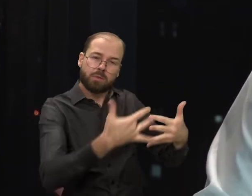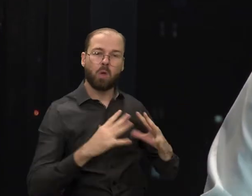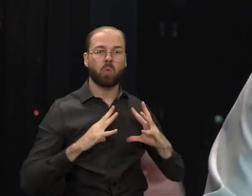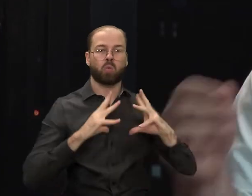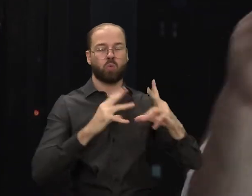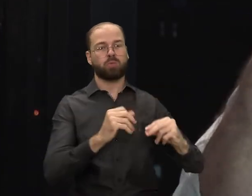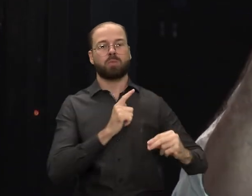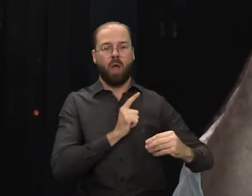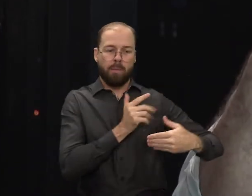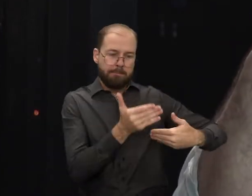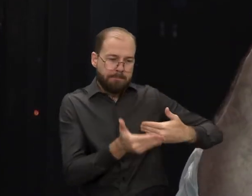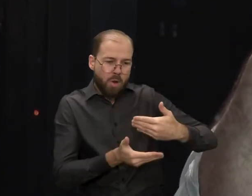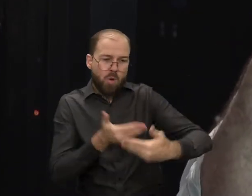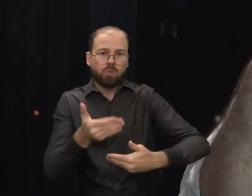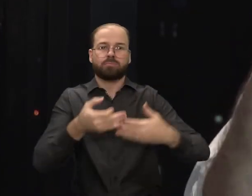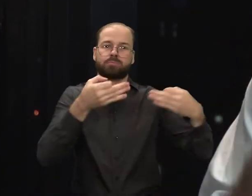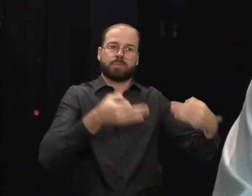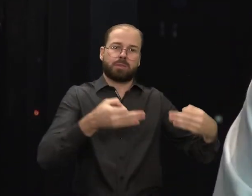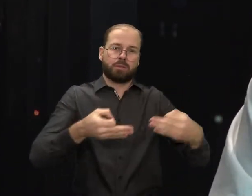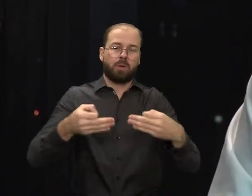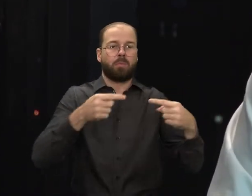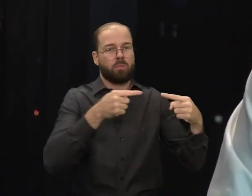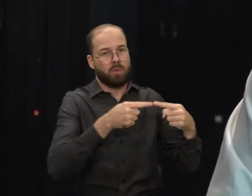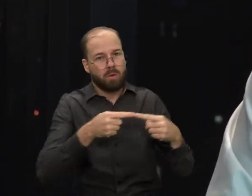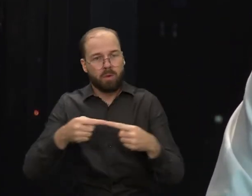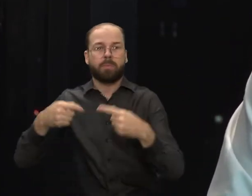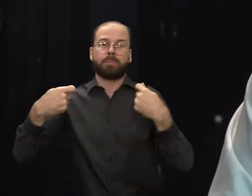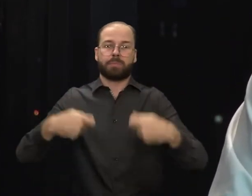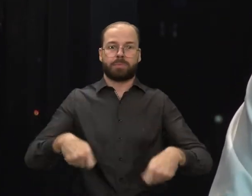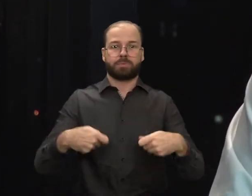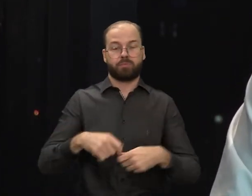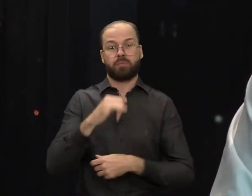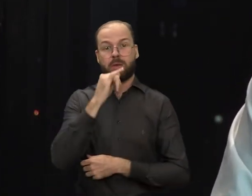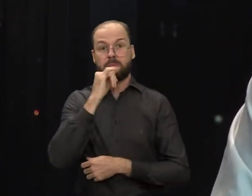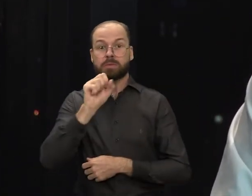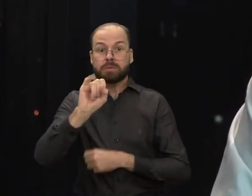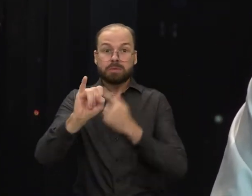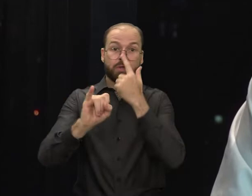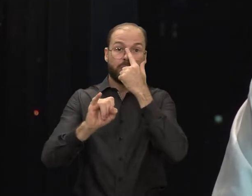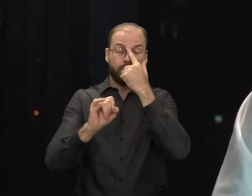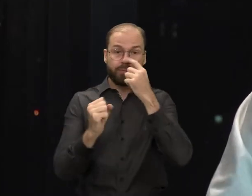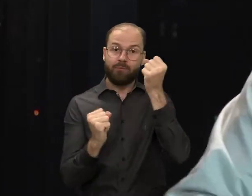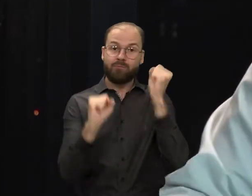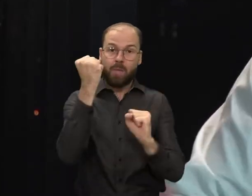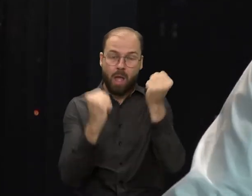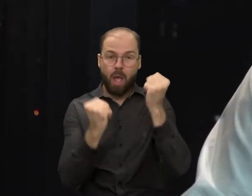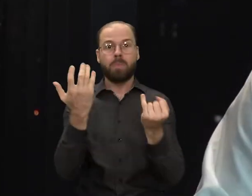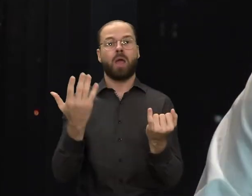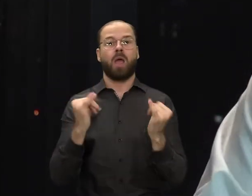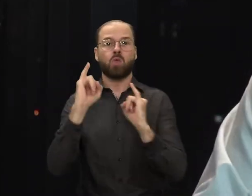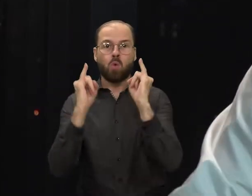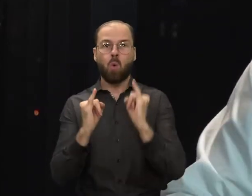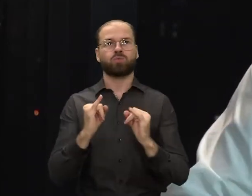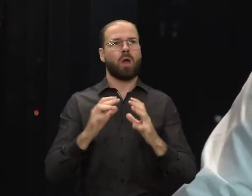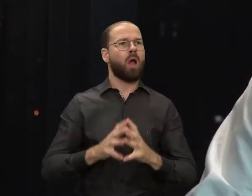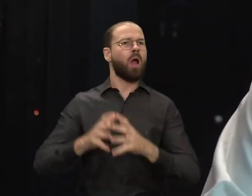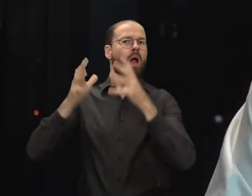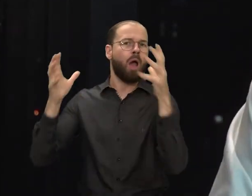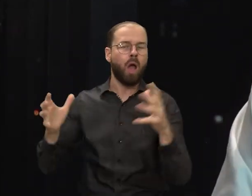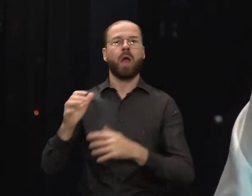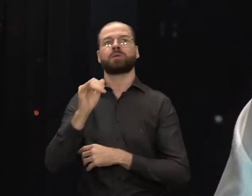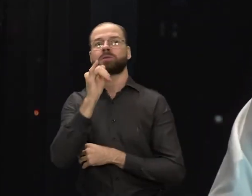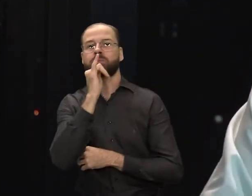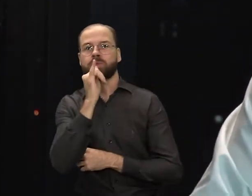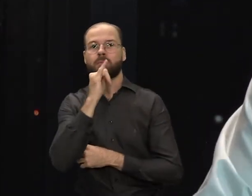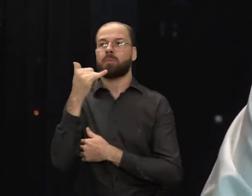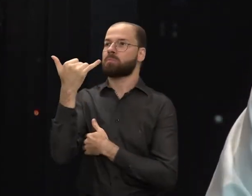tem um procedimento a ser feito, né? No caso de uma indústria de grande porte, uma usina